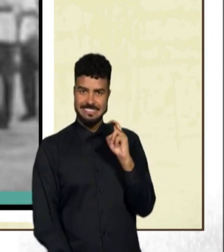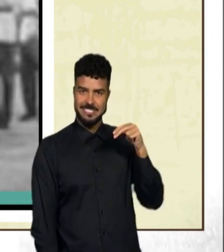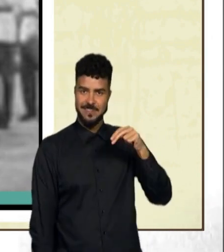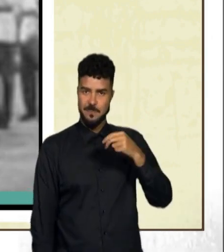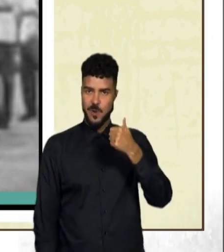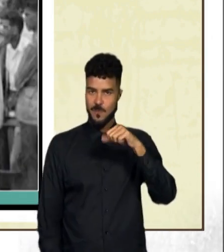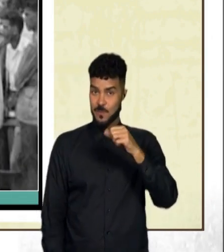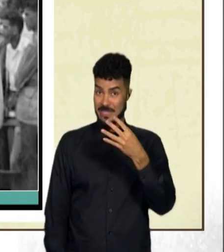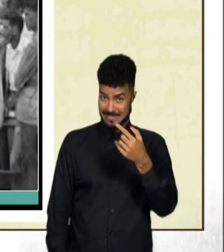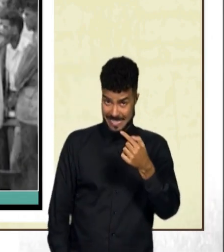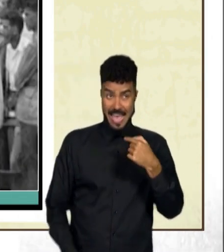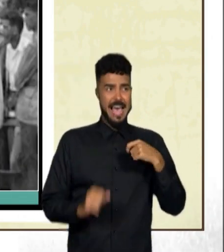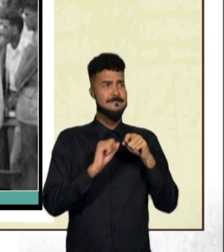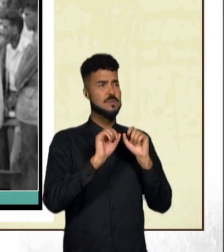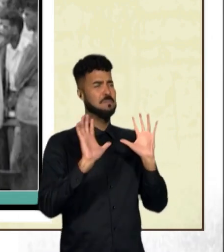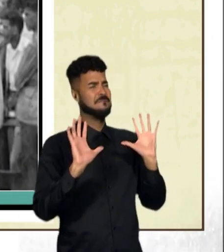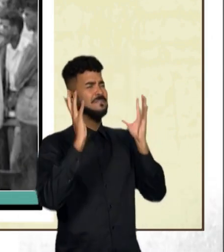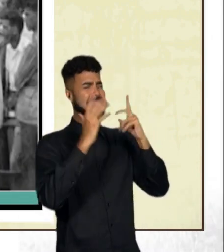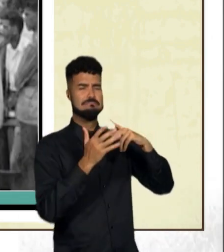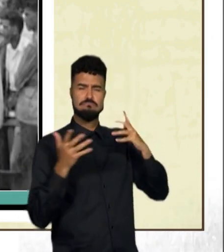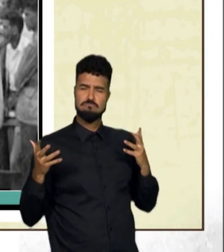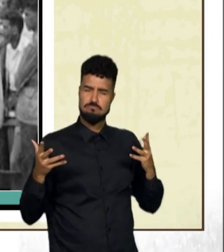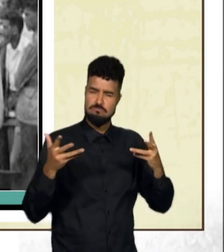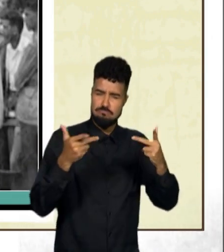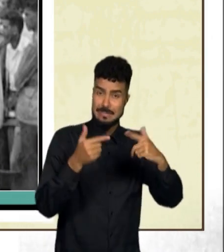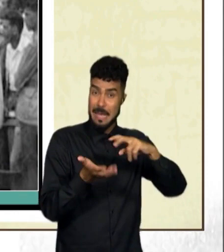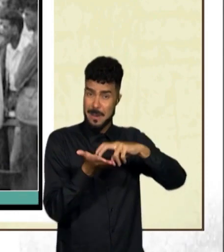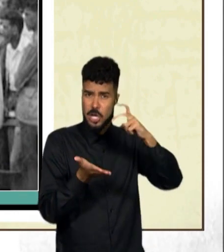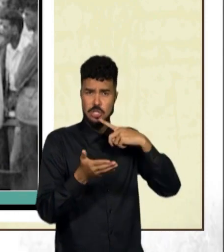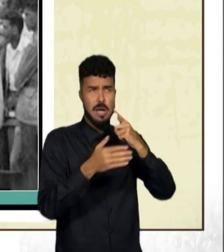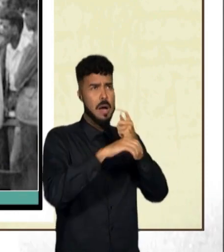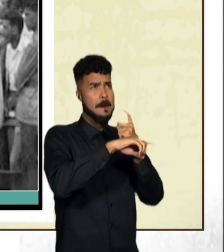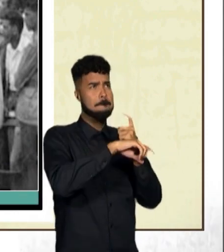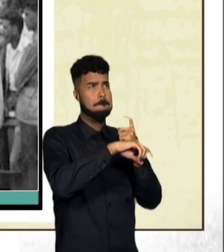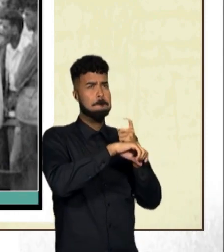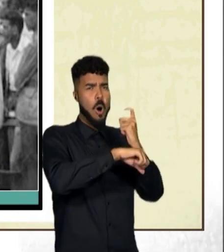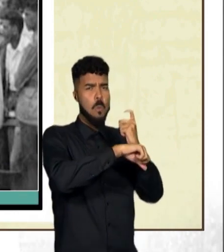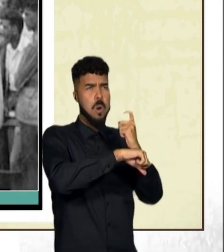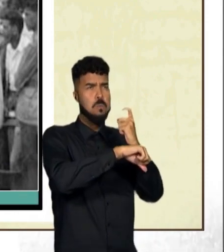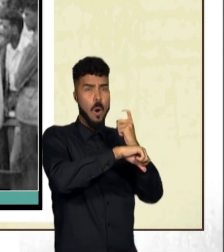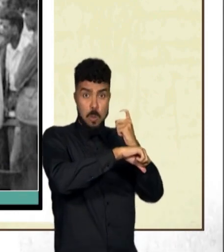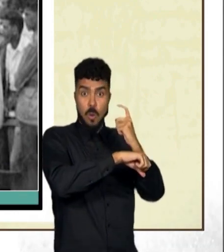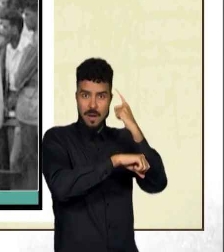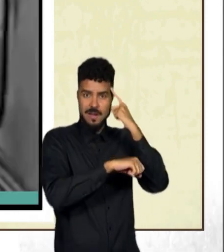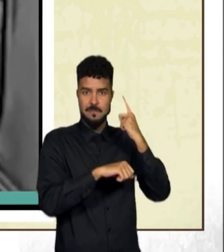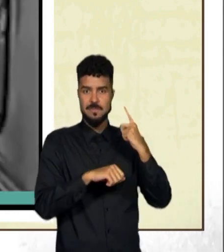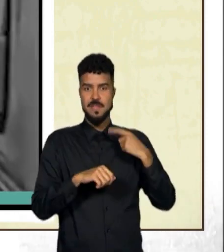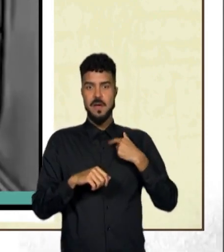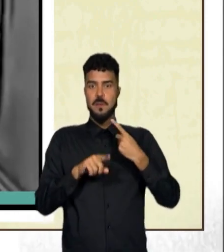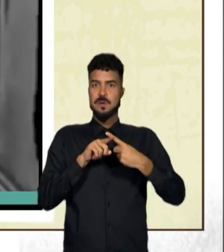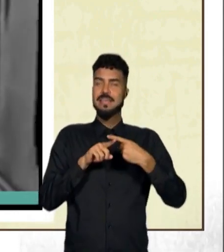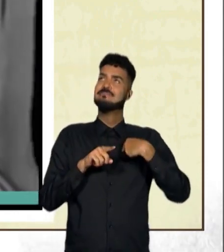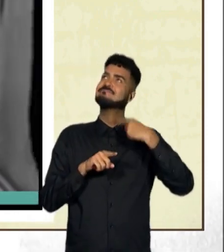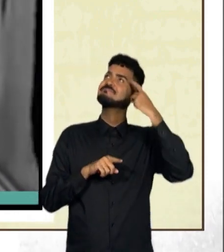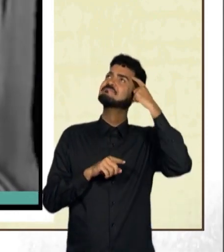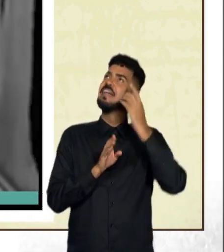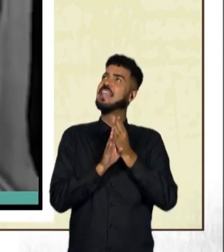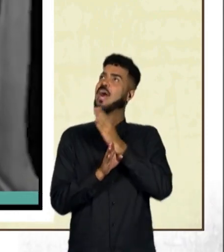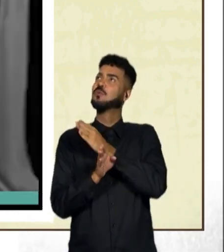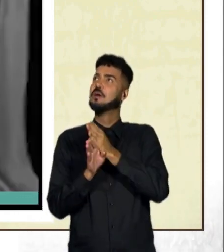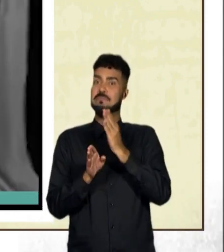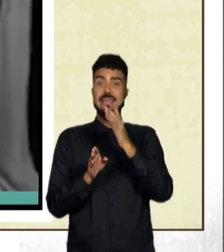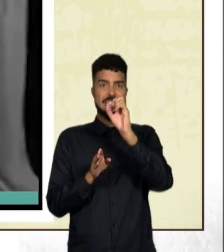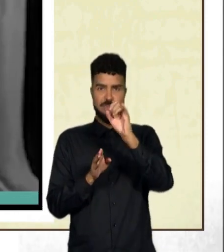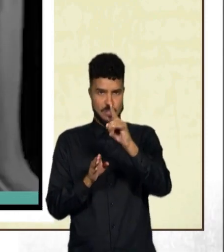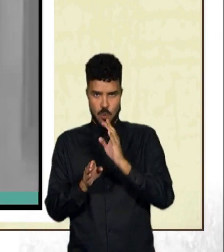E fizeram uma festa interessante, de manhã teve salva de tiros, né? Nos dois lados. Se a gente pensar, para quem não conhece um